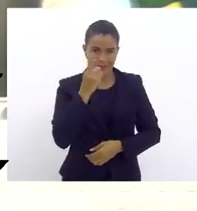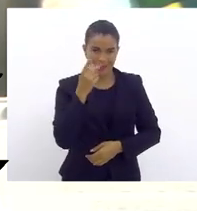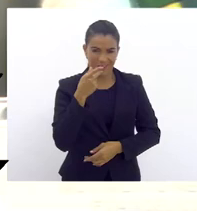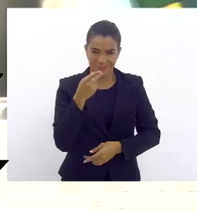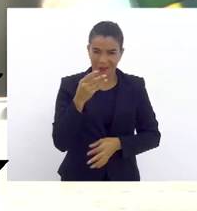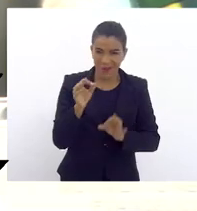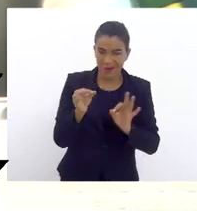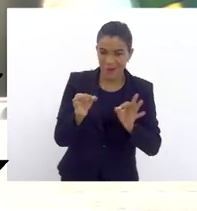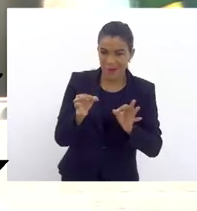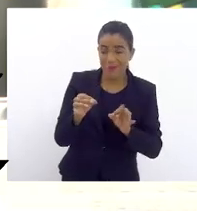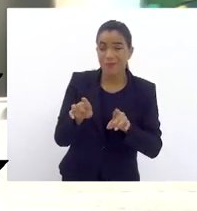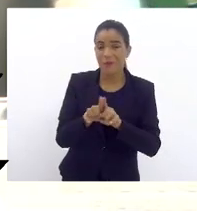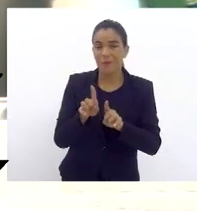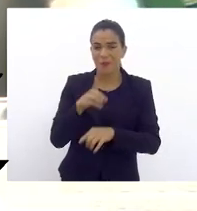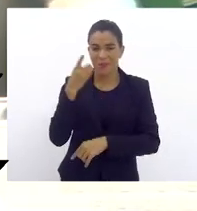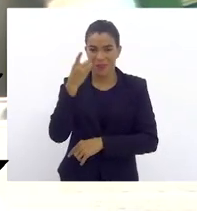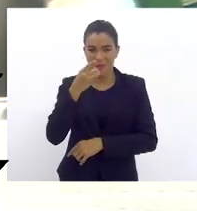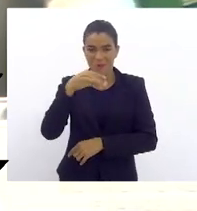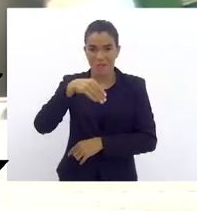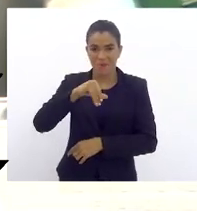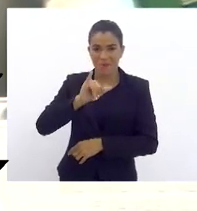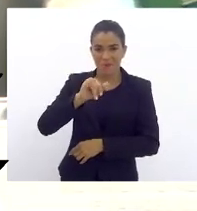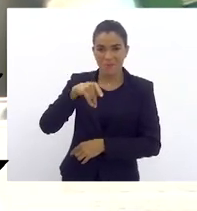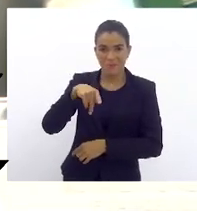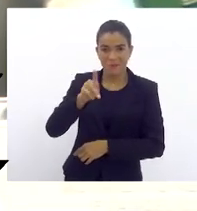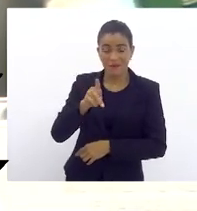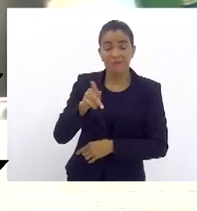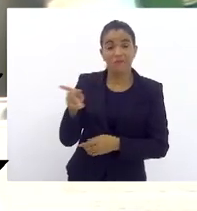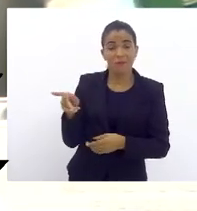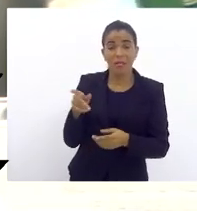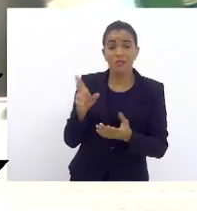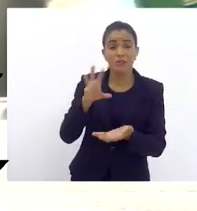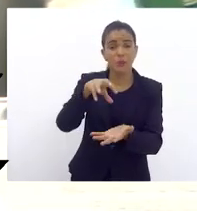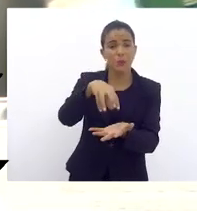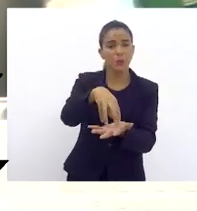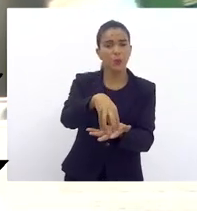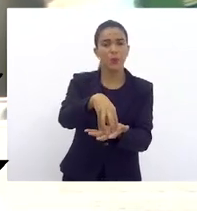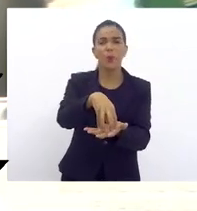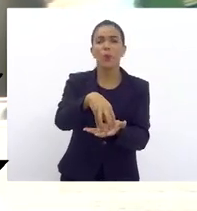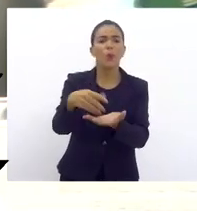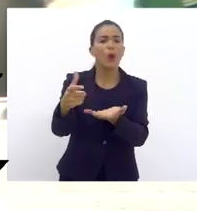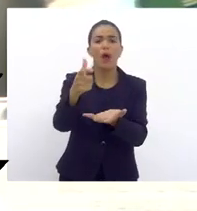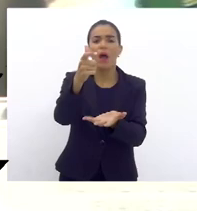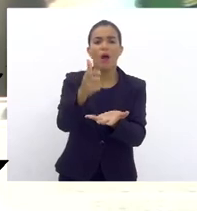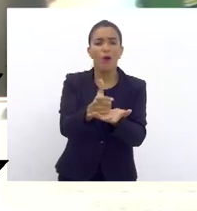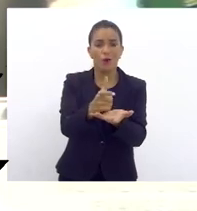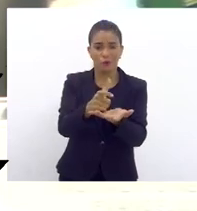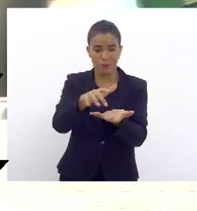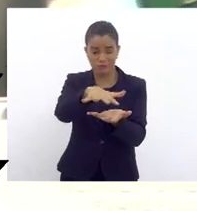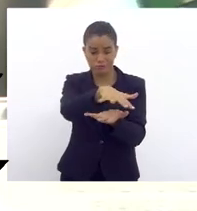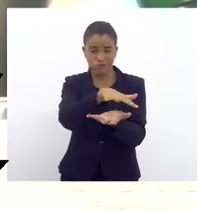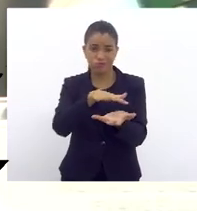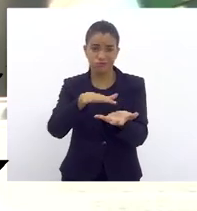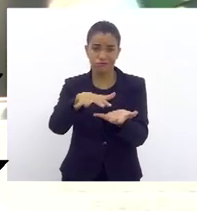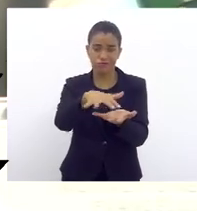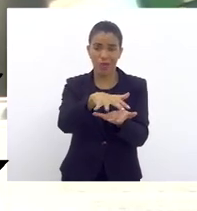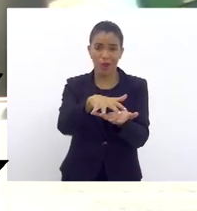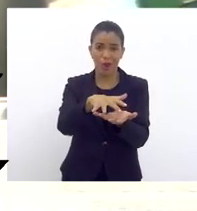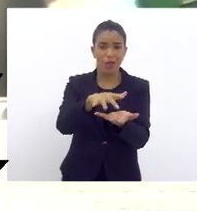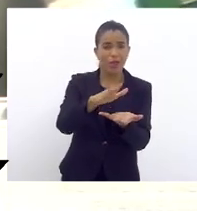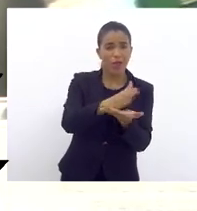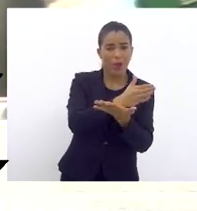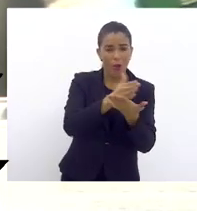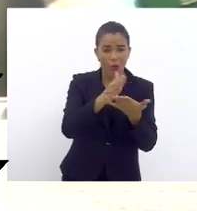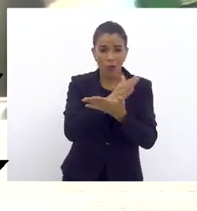pelo Deputado minc esses núcleos eles ficam localizados geograficamente em algumas